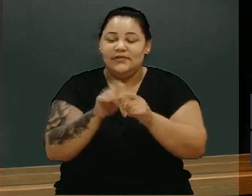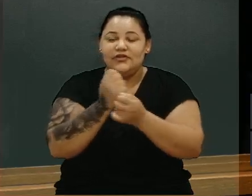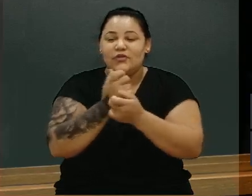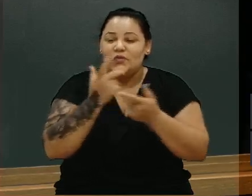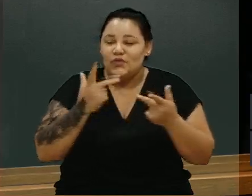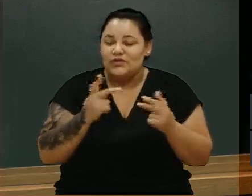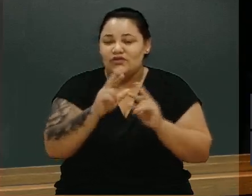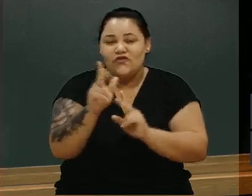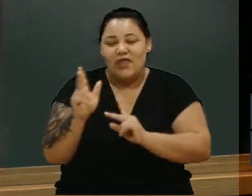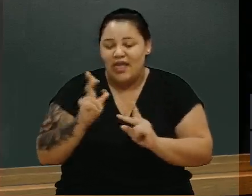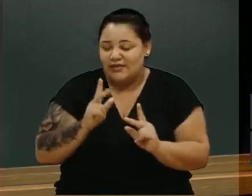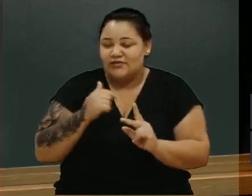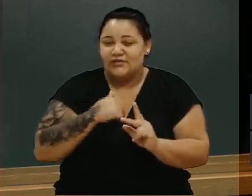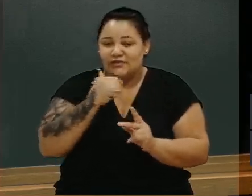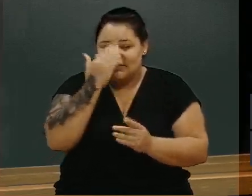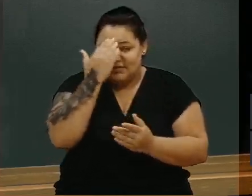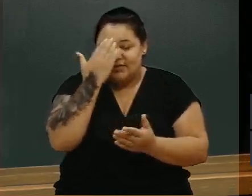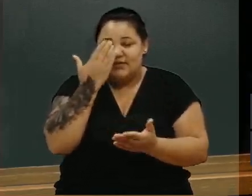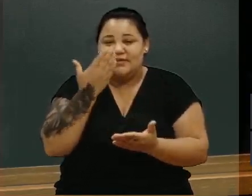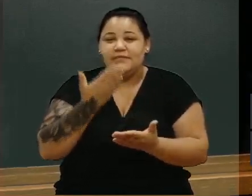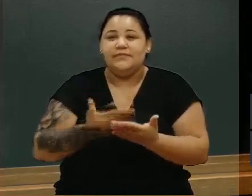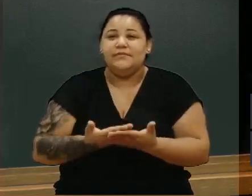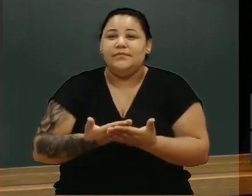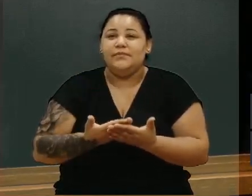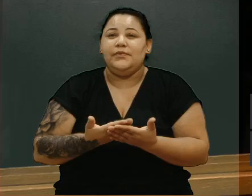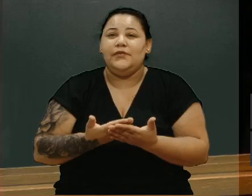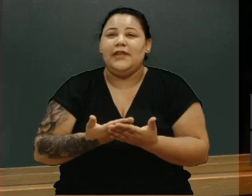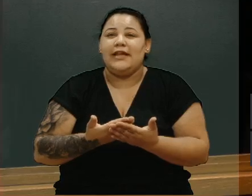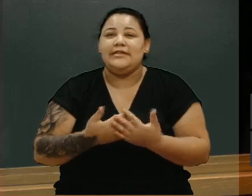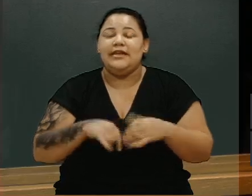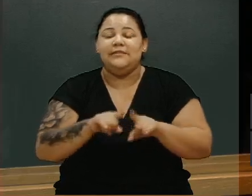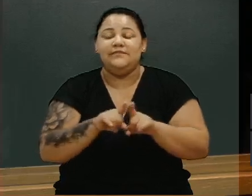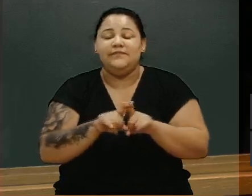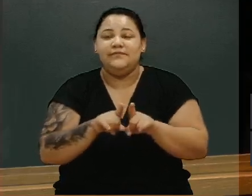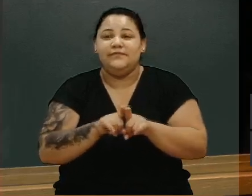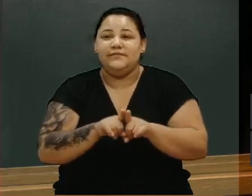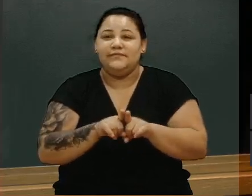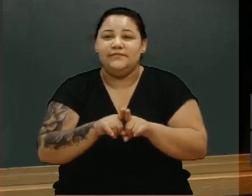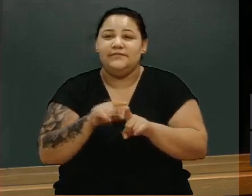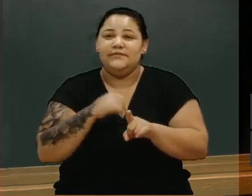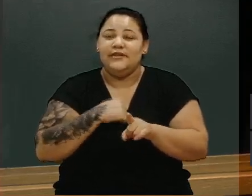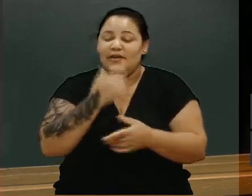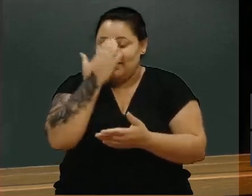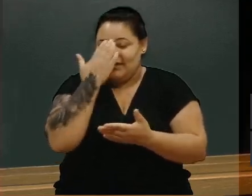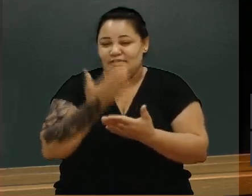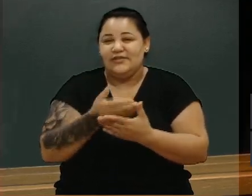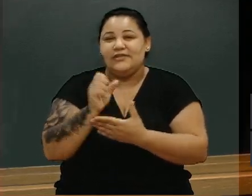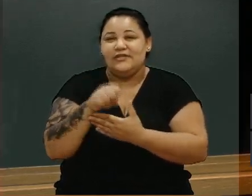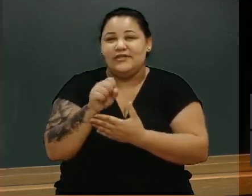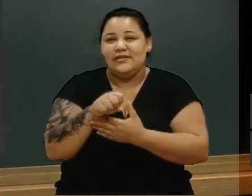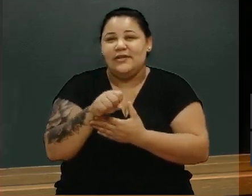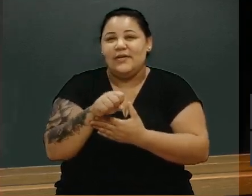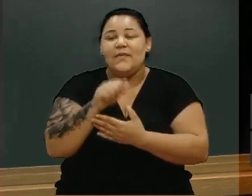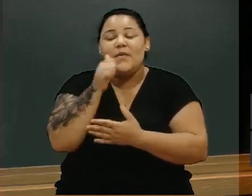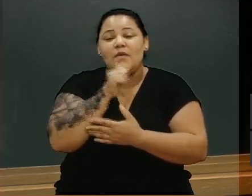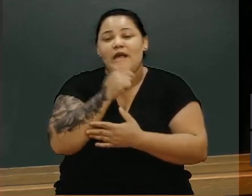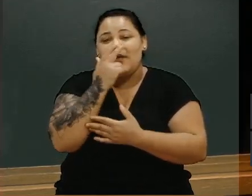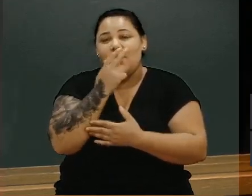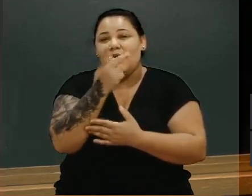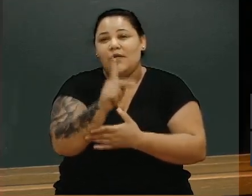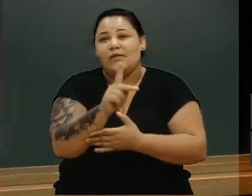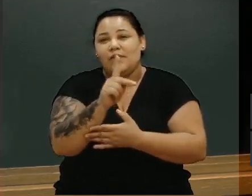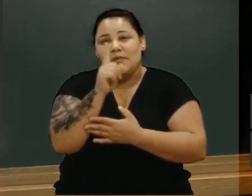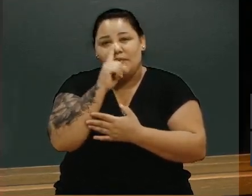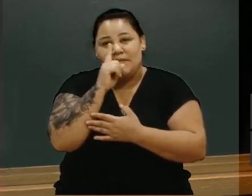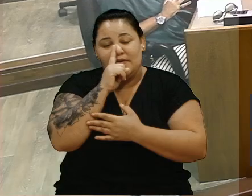presente. Aprendi que mais vale lutar do que recolher dinheiro fácil. E eu desejo que tu seja uma mulher como tua mãe é. Parabéns, Geraldine,